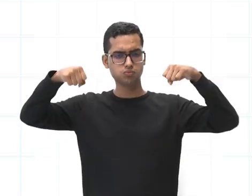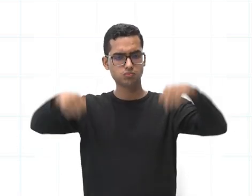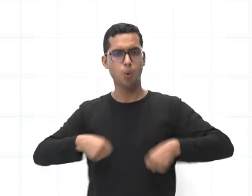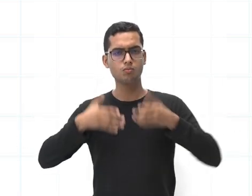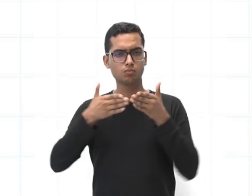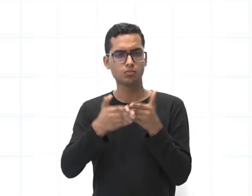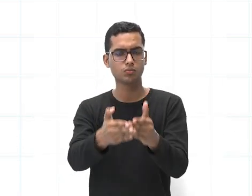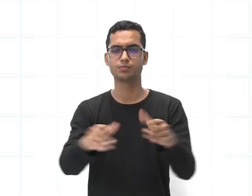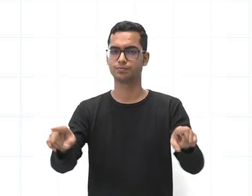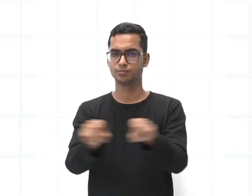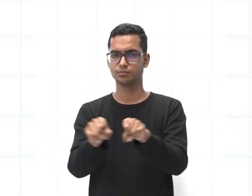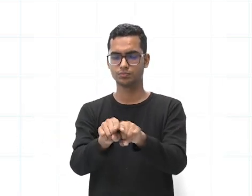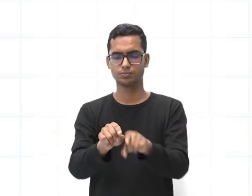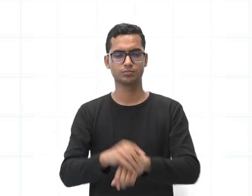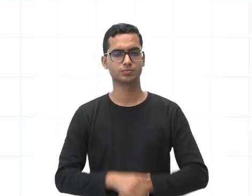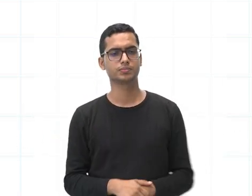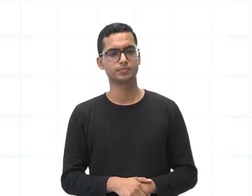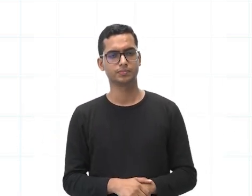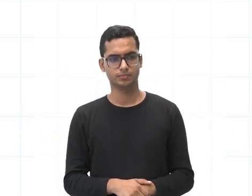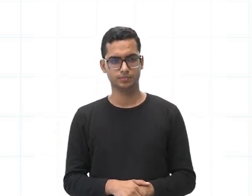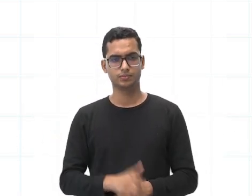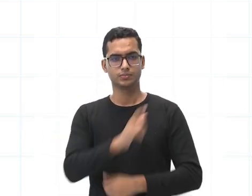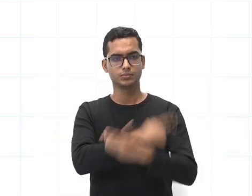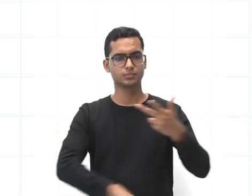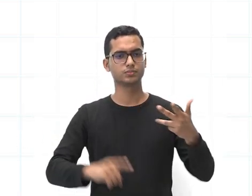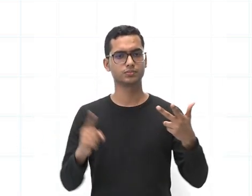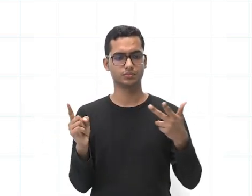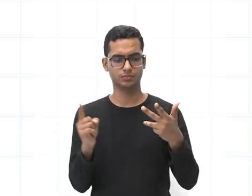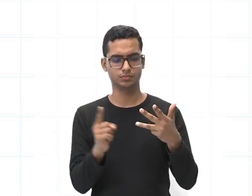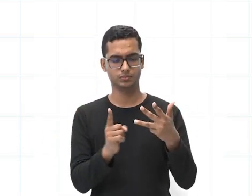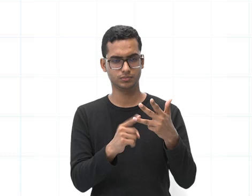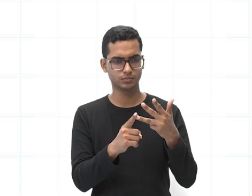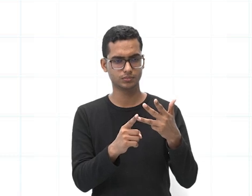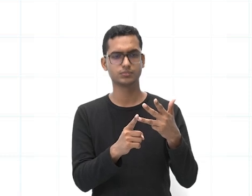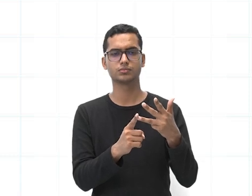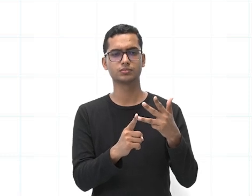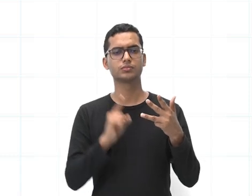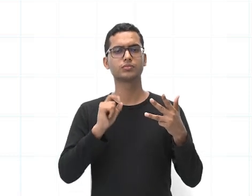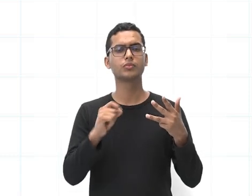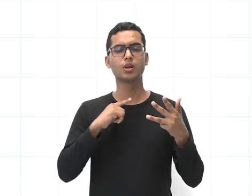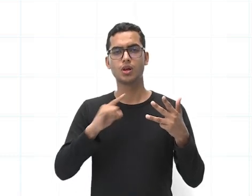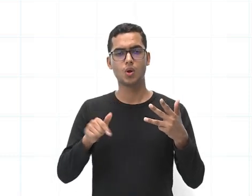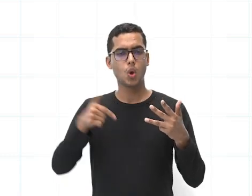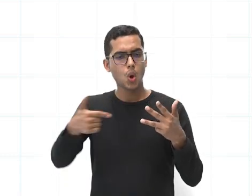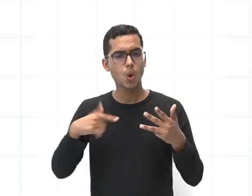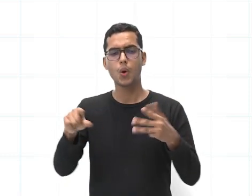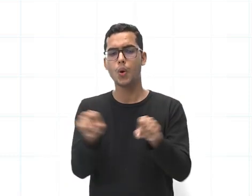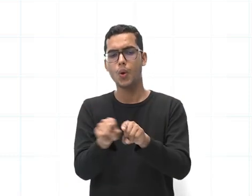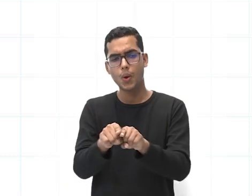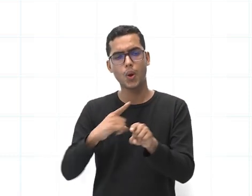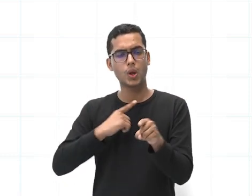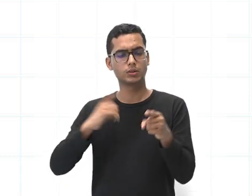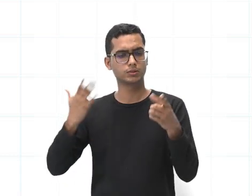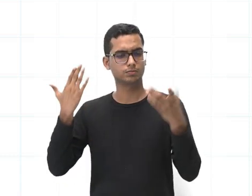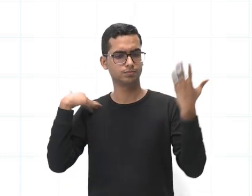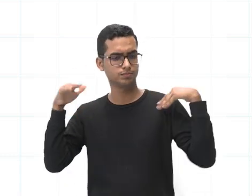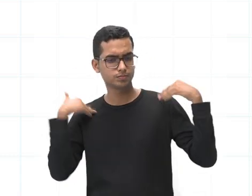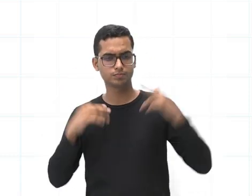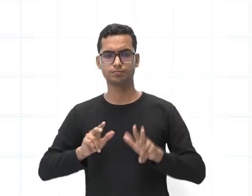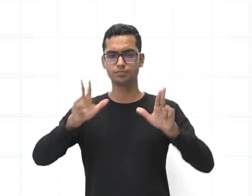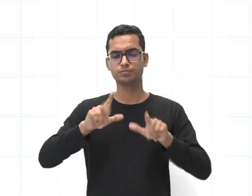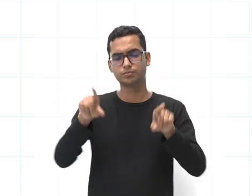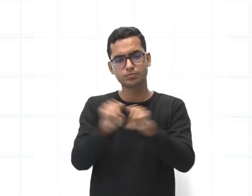tem que aprender a nadar. É uma questão de segurança, principalmente nós que gostamos de andar muito de barco, de canoa,